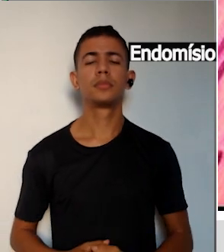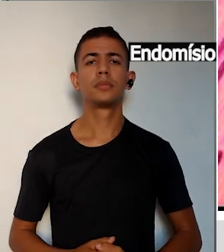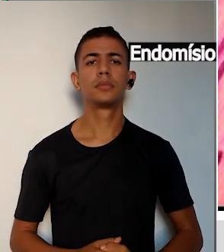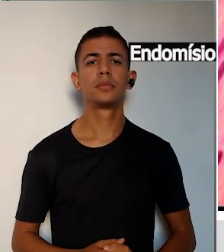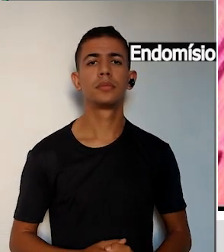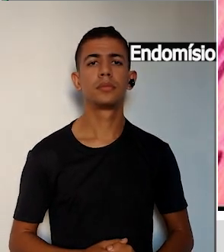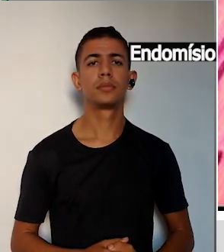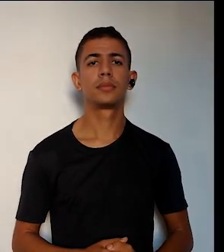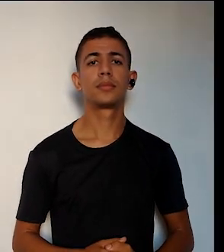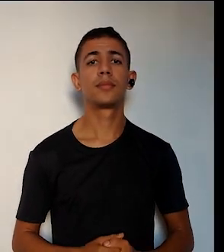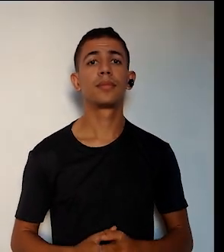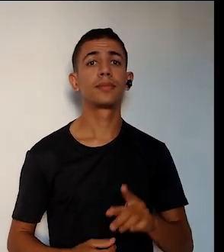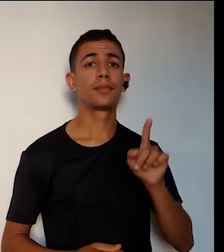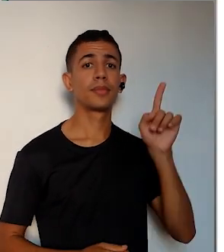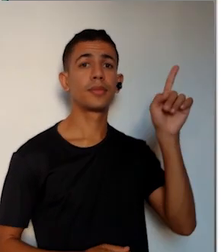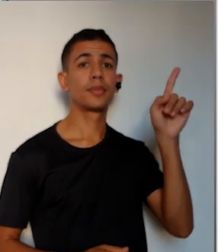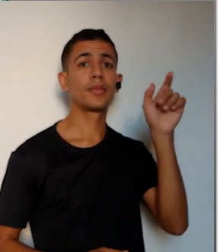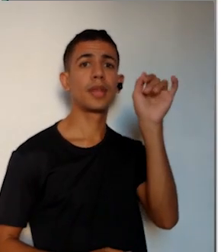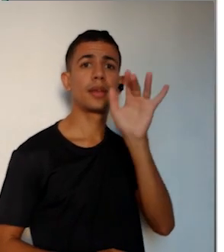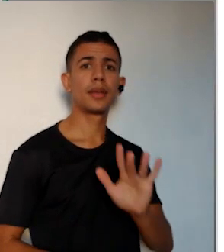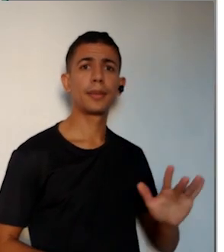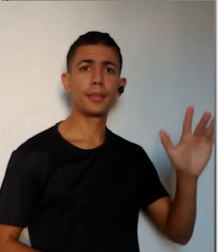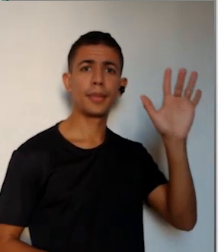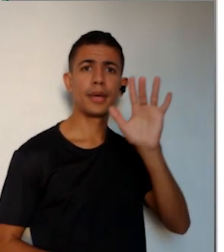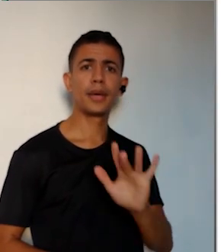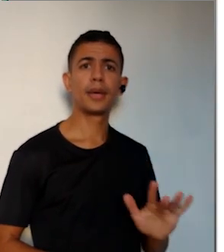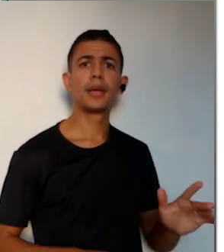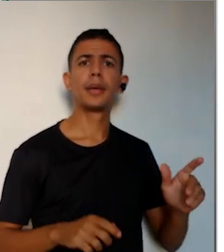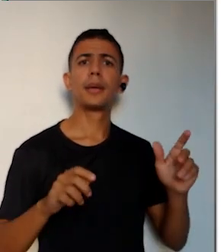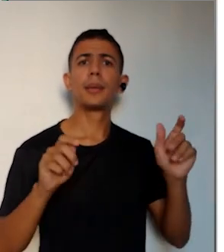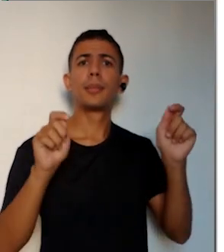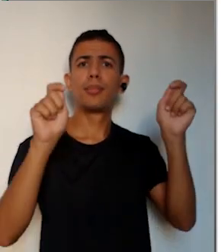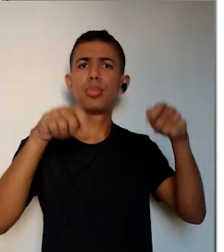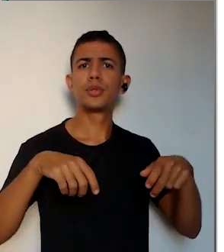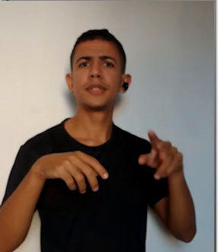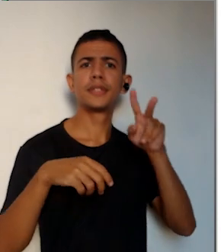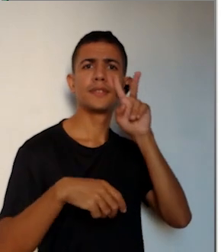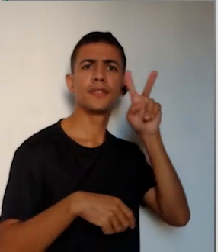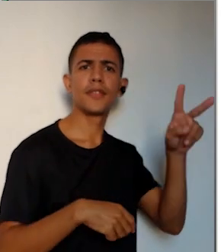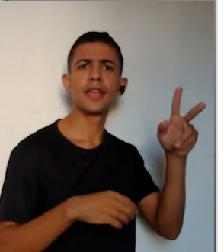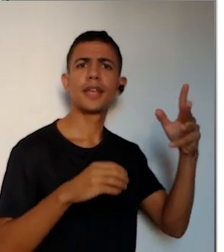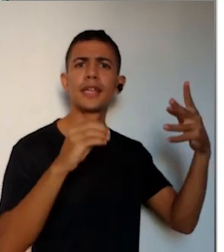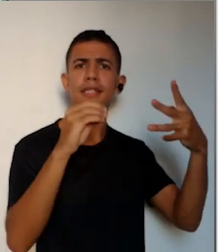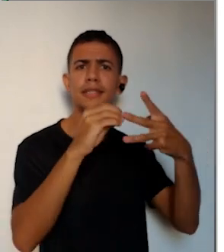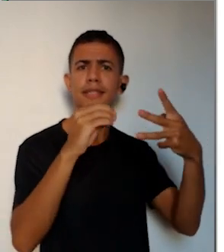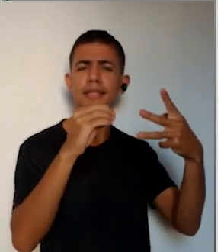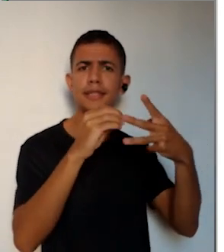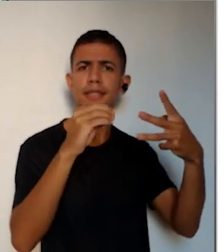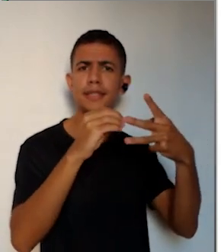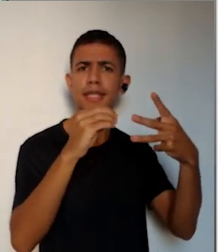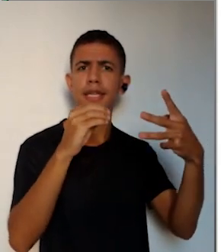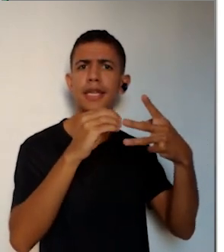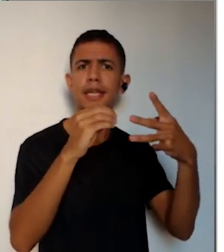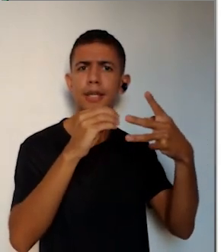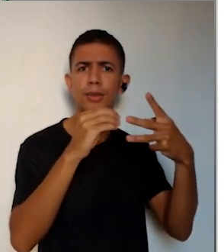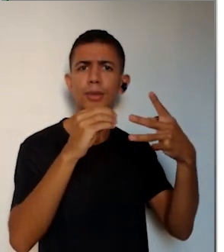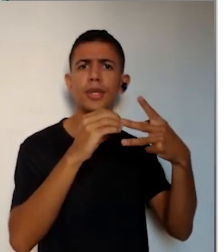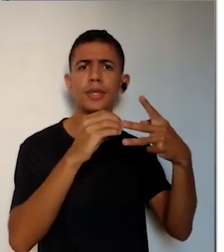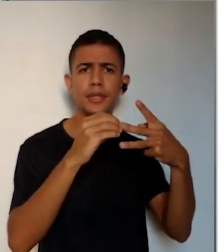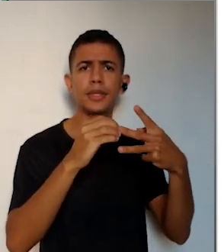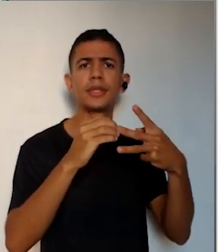de endomísio. Nesta imagem, podemos ver células musculares lisas em